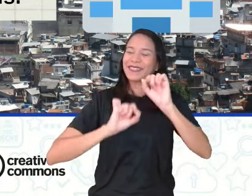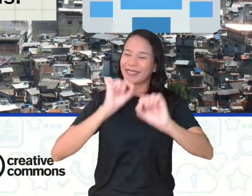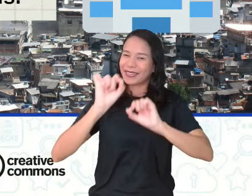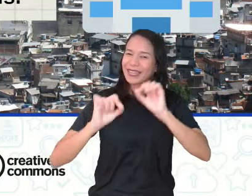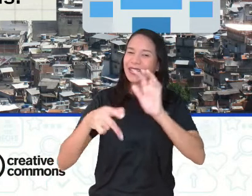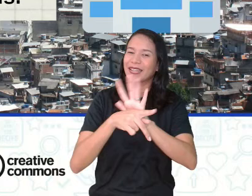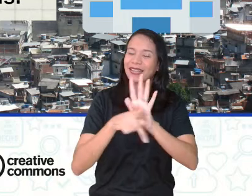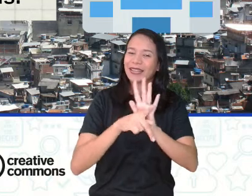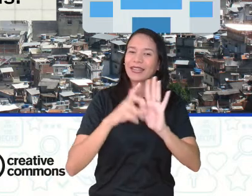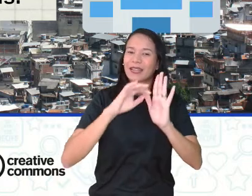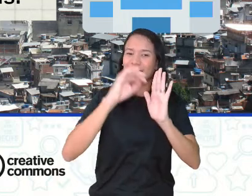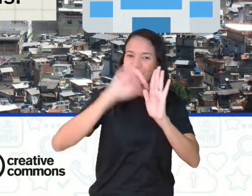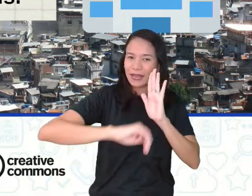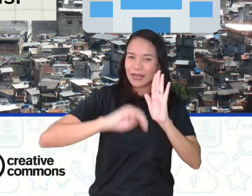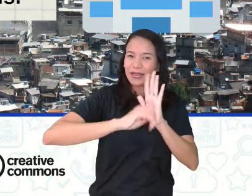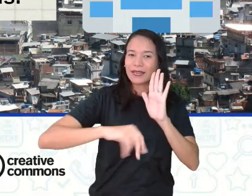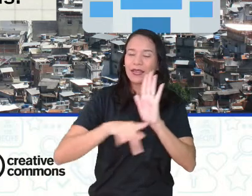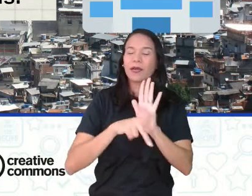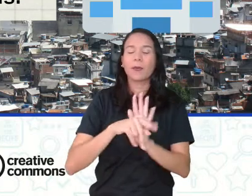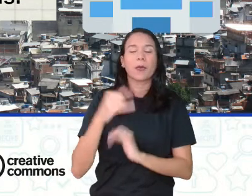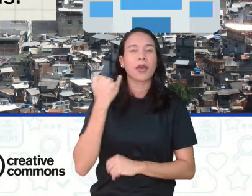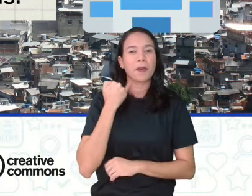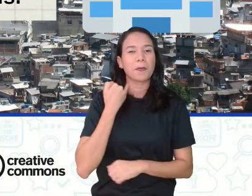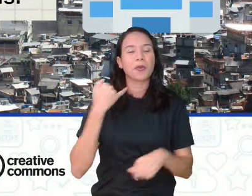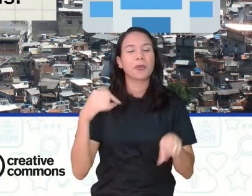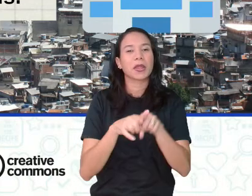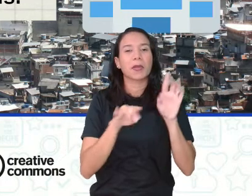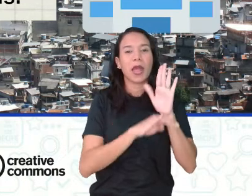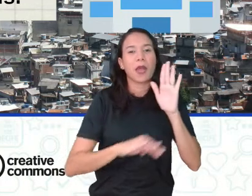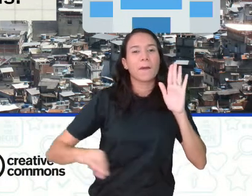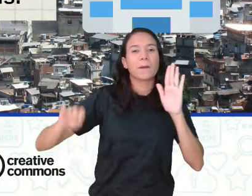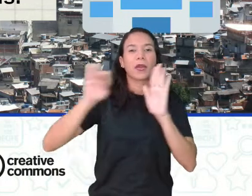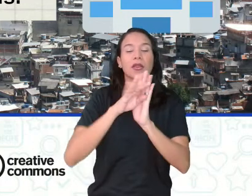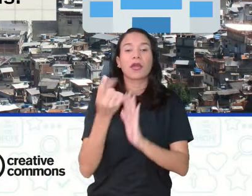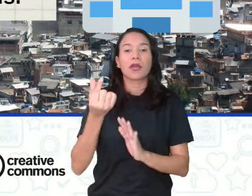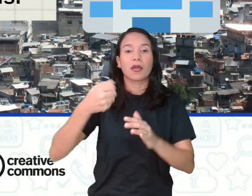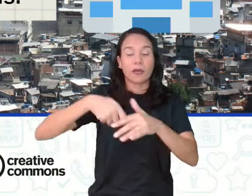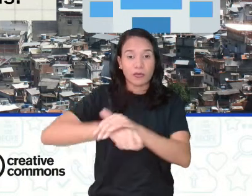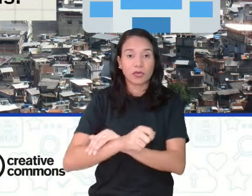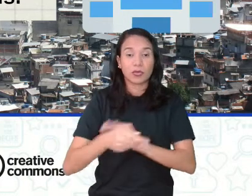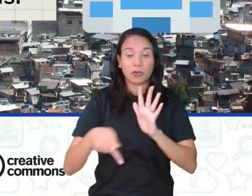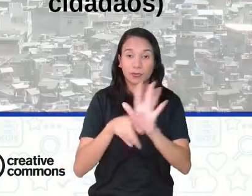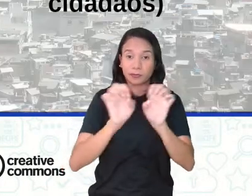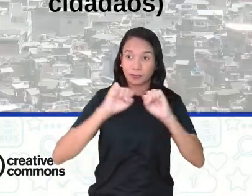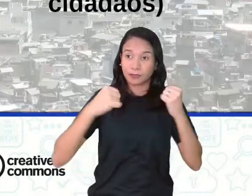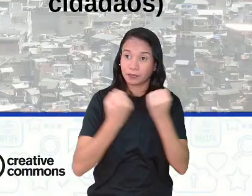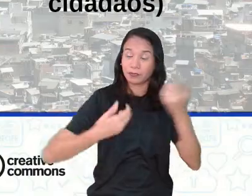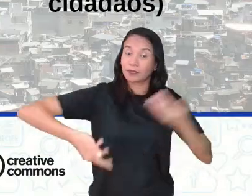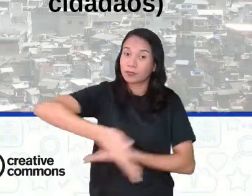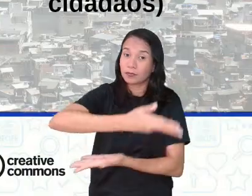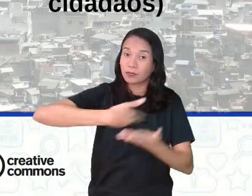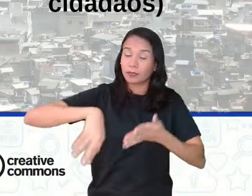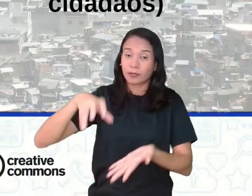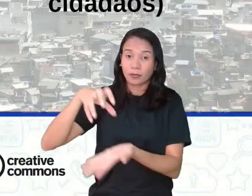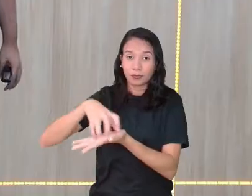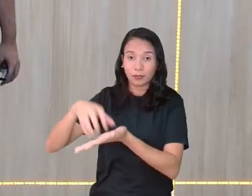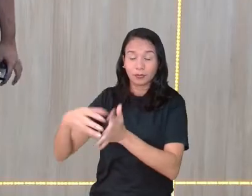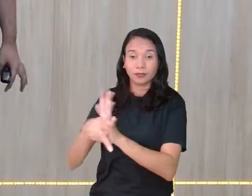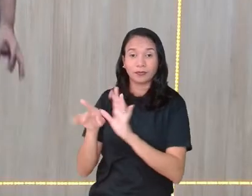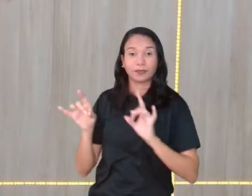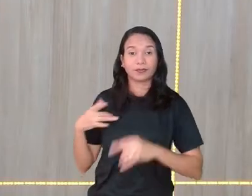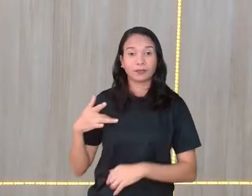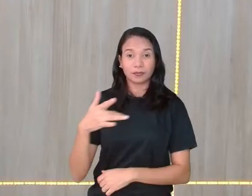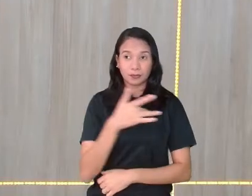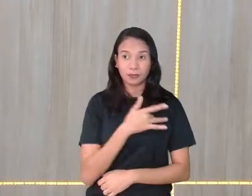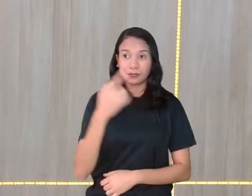As isenções fiscais e também aumentando os investimentos e gastos sociais nesse setor de